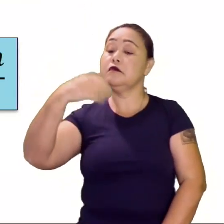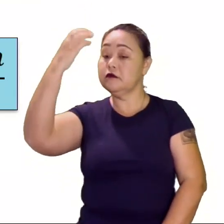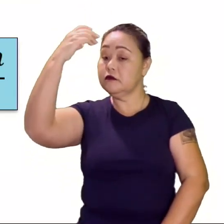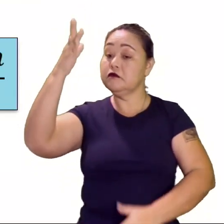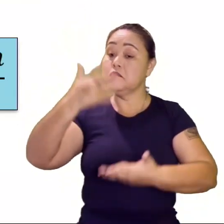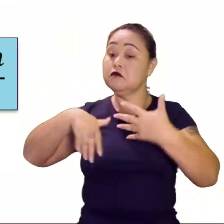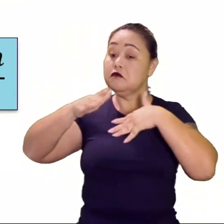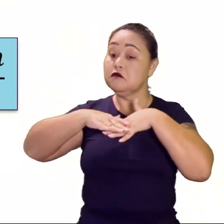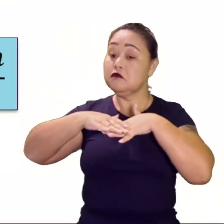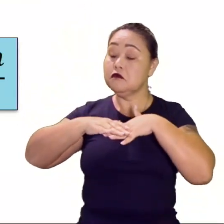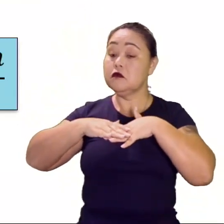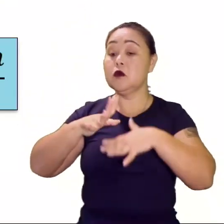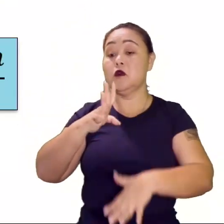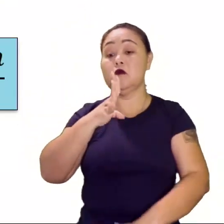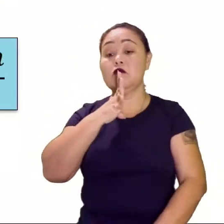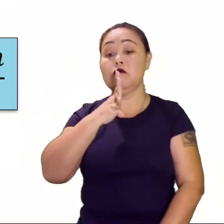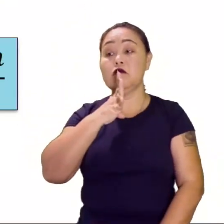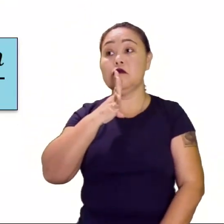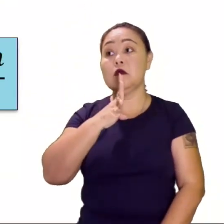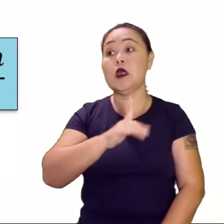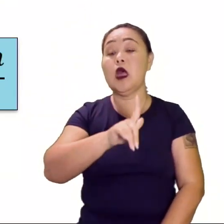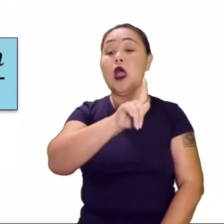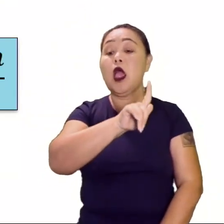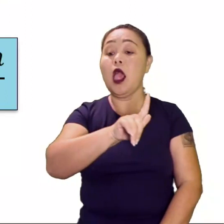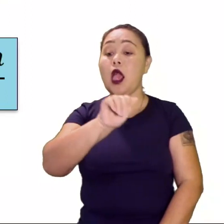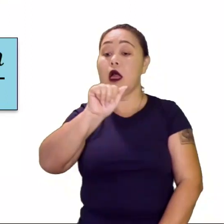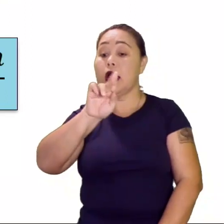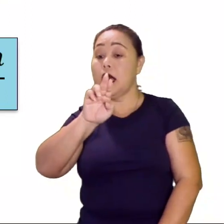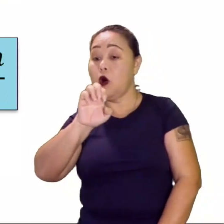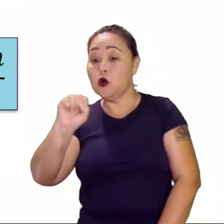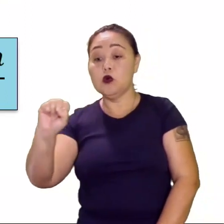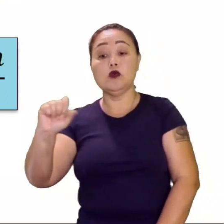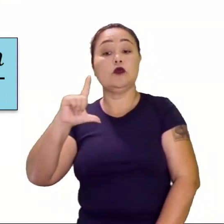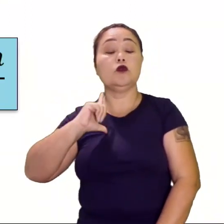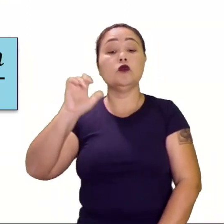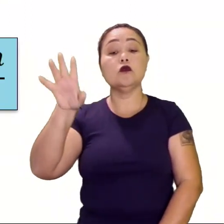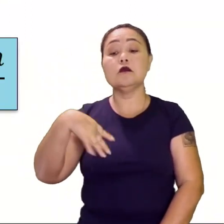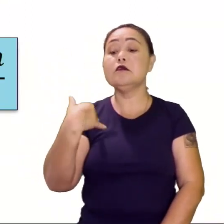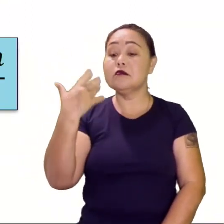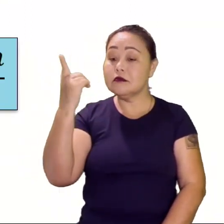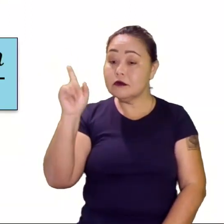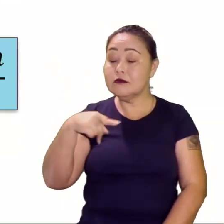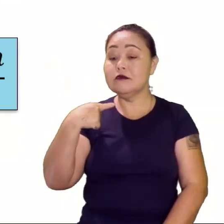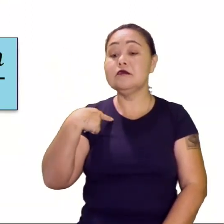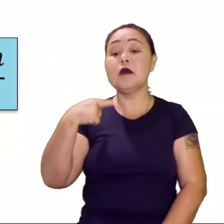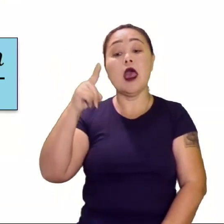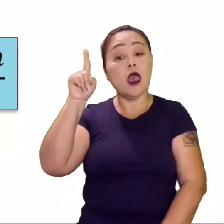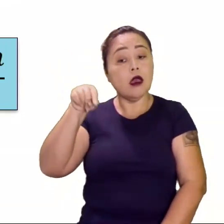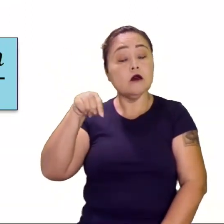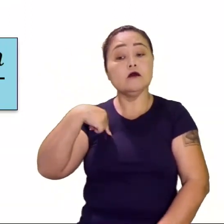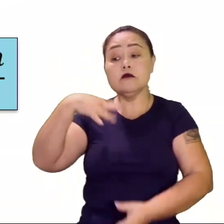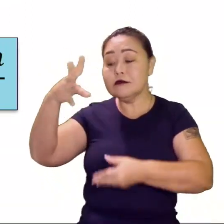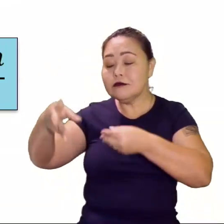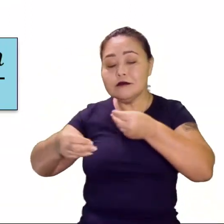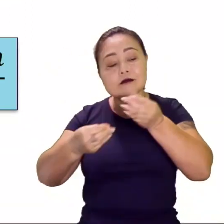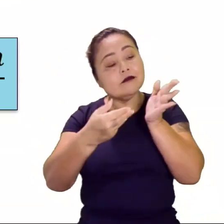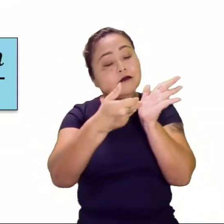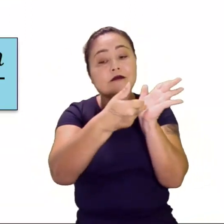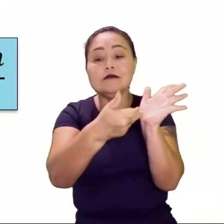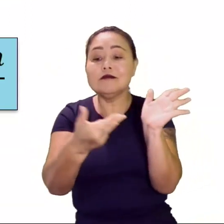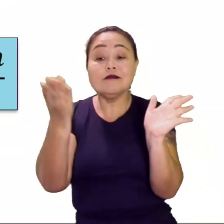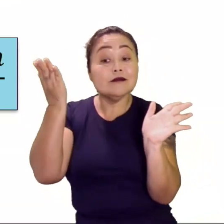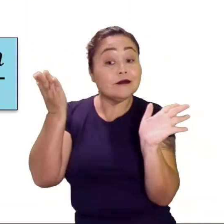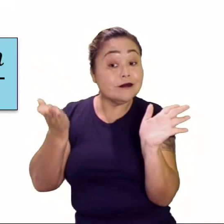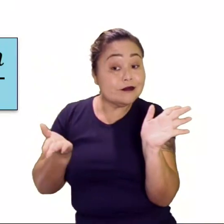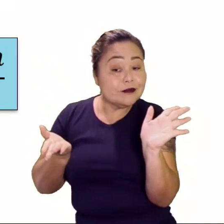matemática, conhecido por Gauss. Ah, isso mesmo, nosso príncipe da matemática, né? Foi quem trouxe aí essa parte aí